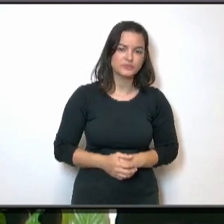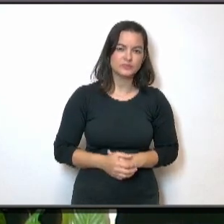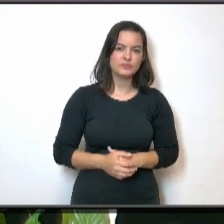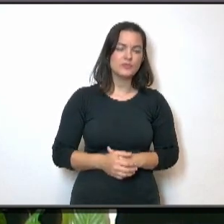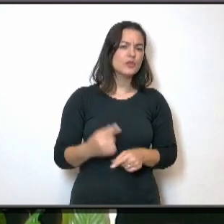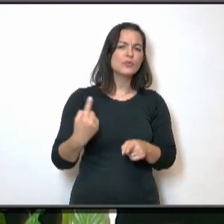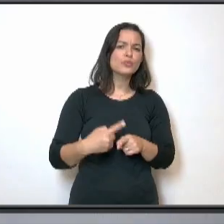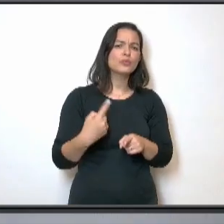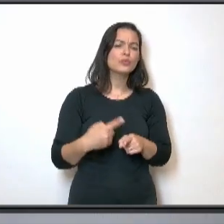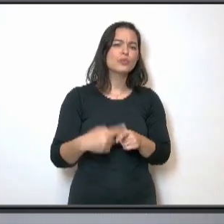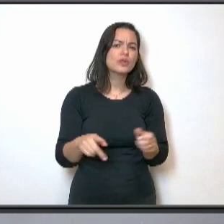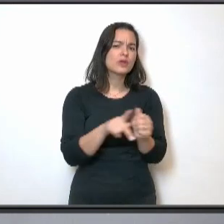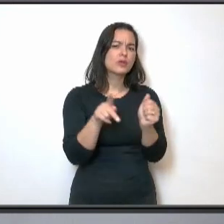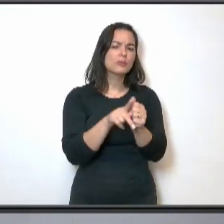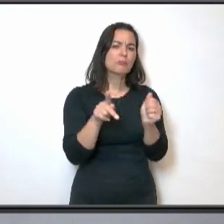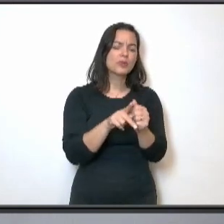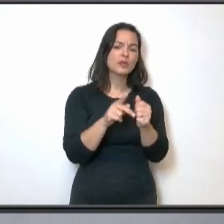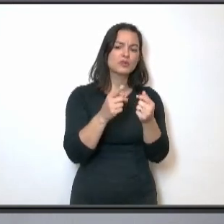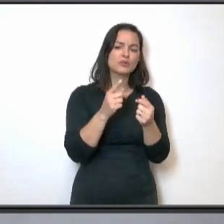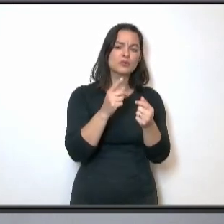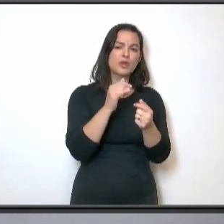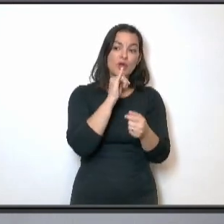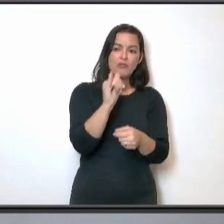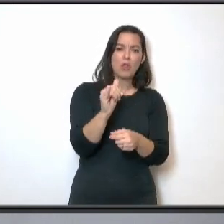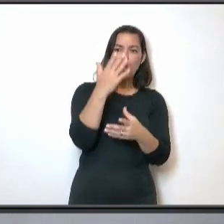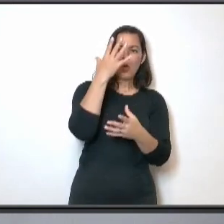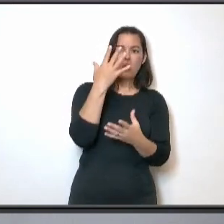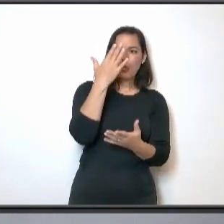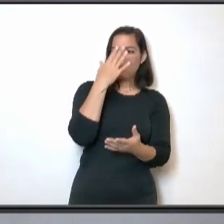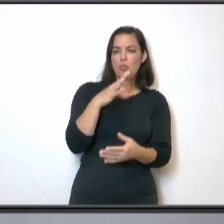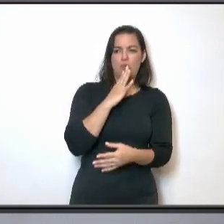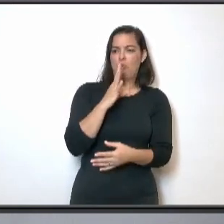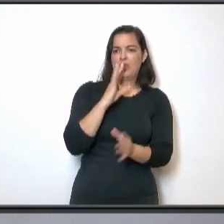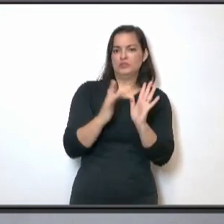por que Pedro negou Jesus? Alguém lembra?